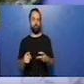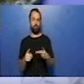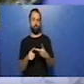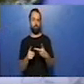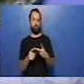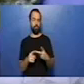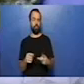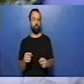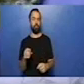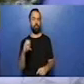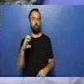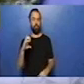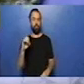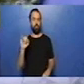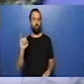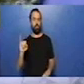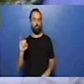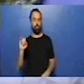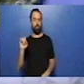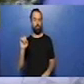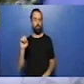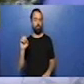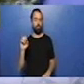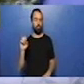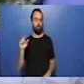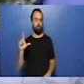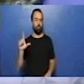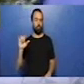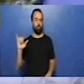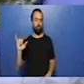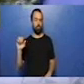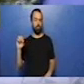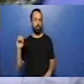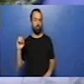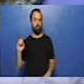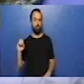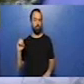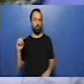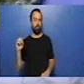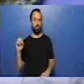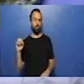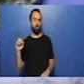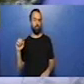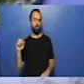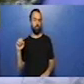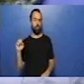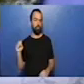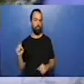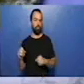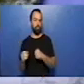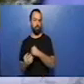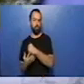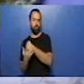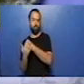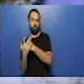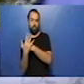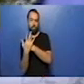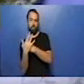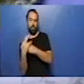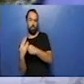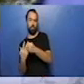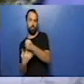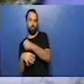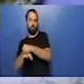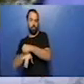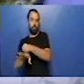de cílios. Cílios são esses pequenos, um tipo de pelo, mas não é pelo. essas estruturas que estão ao redor da